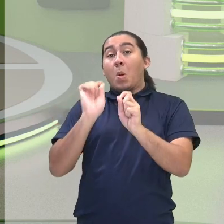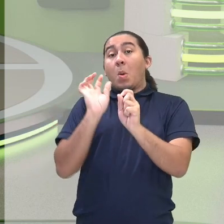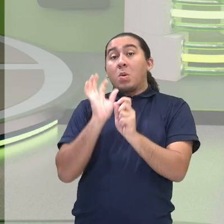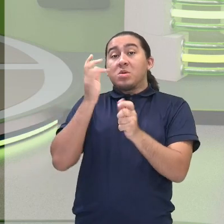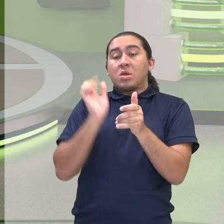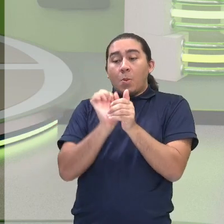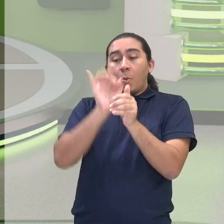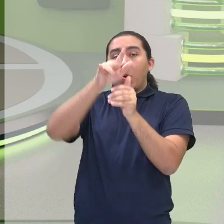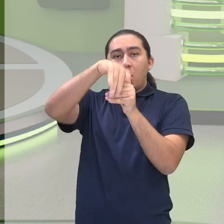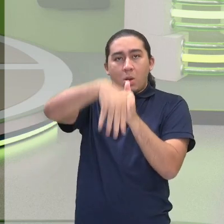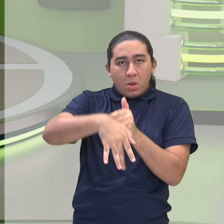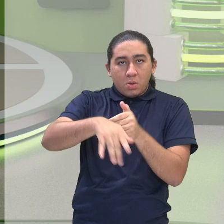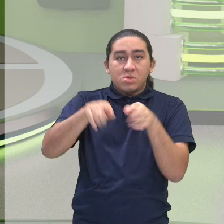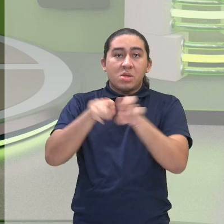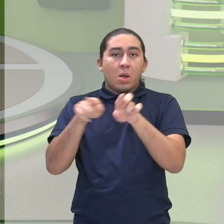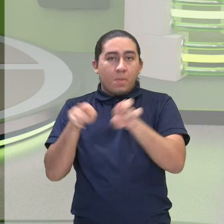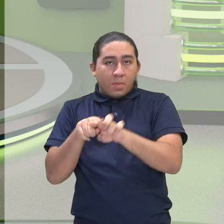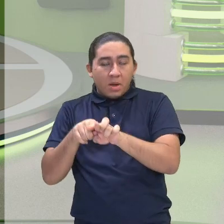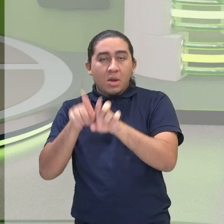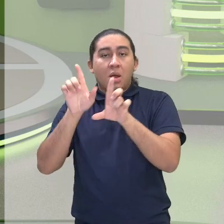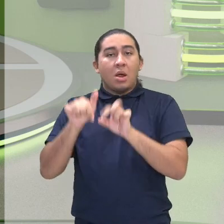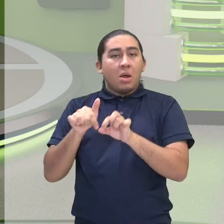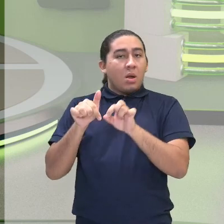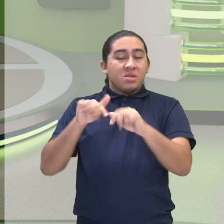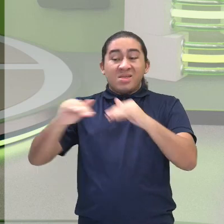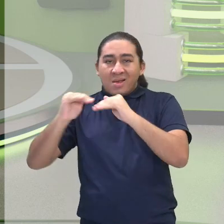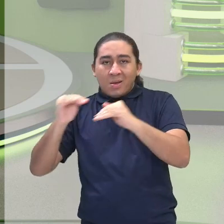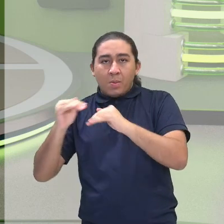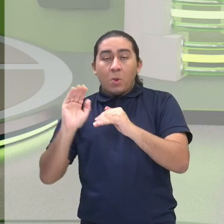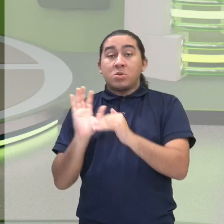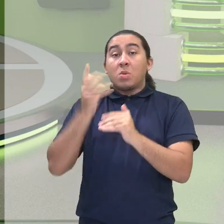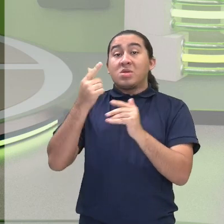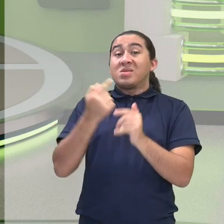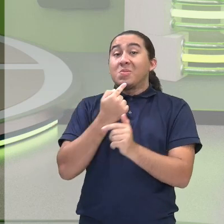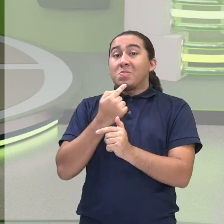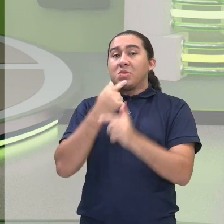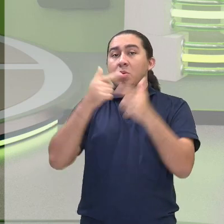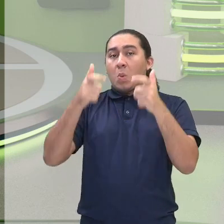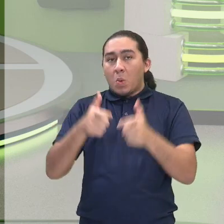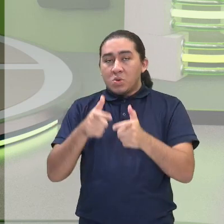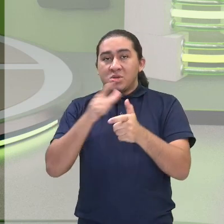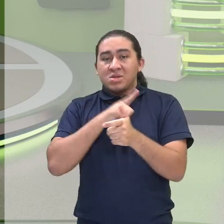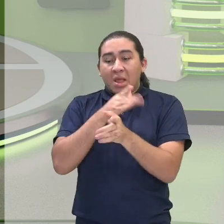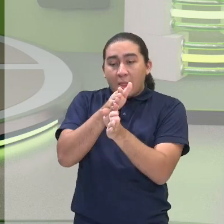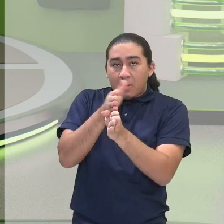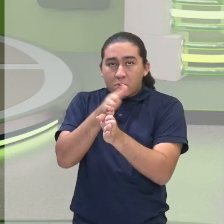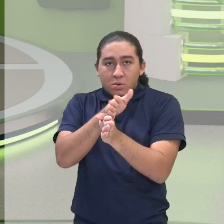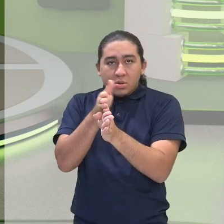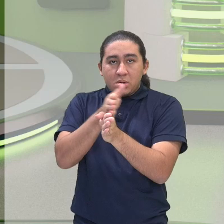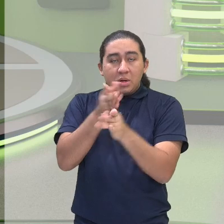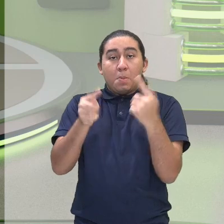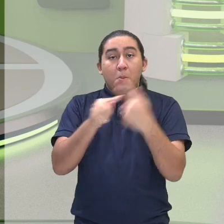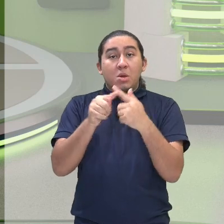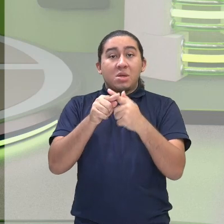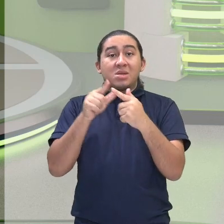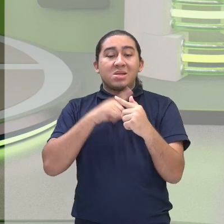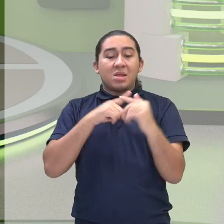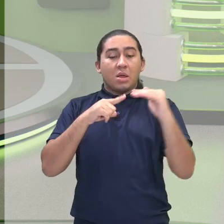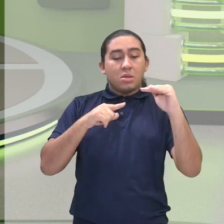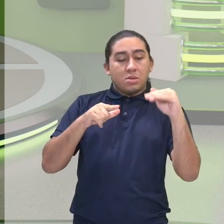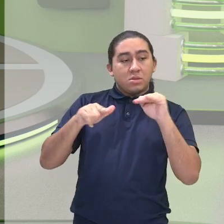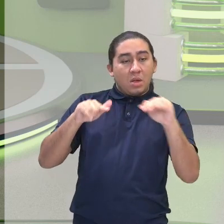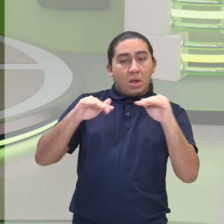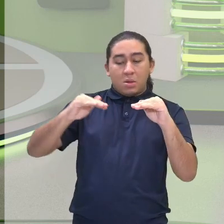elas vão acontecer na extremidade dessas placas, né? Na borda dessas placas, porque é justamente quando uma se encontra ali com a outra, como a